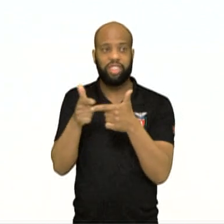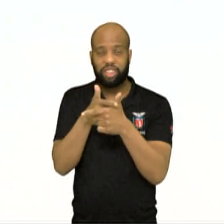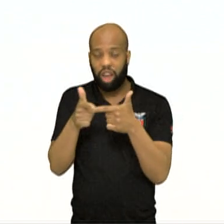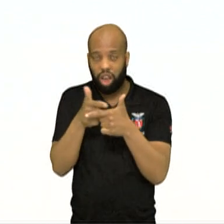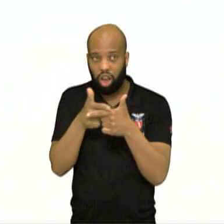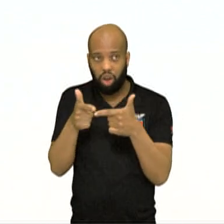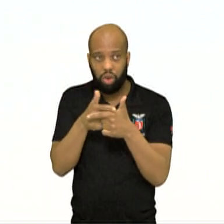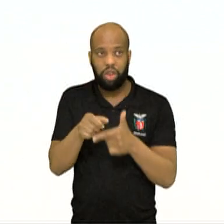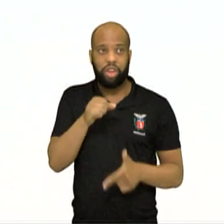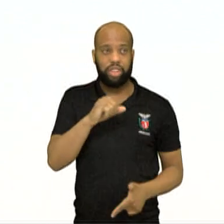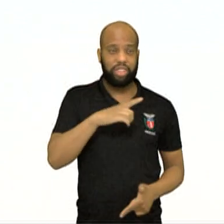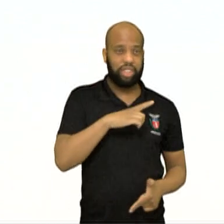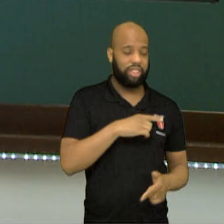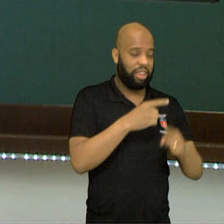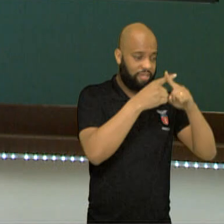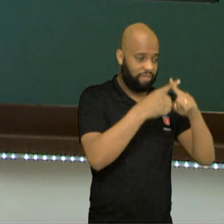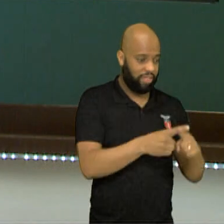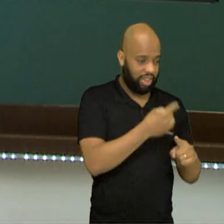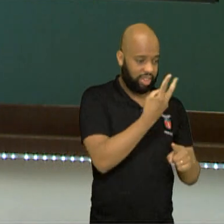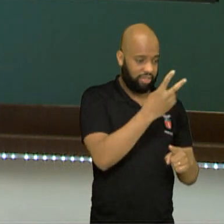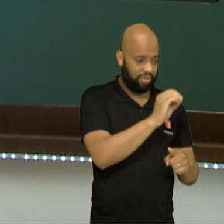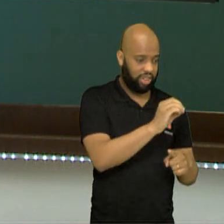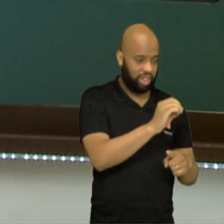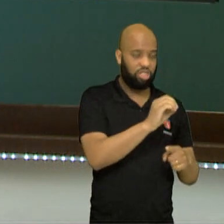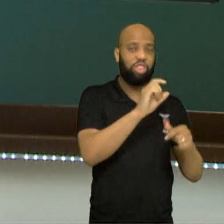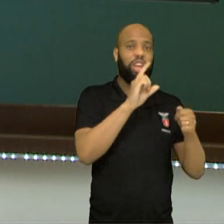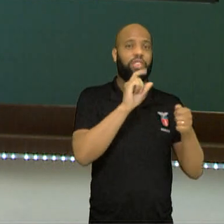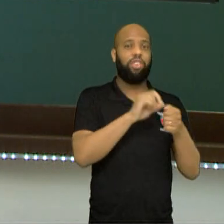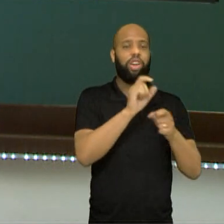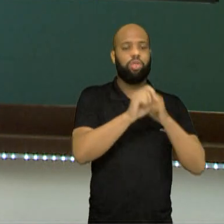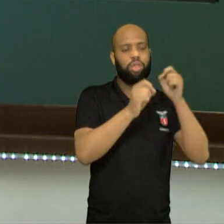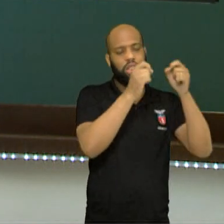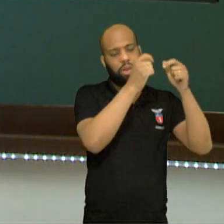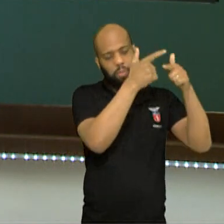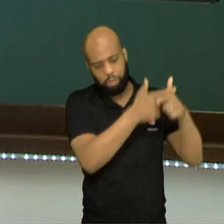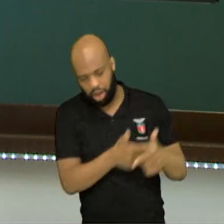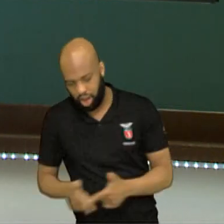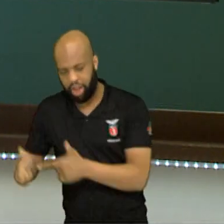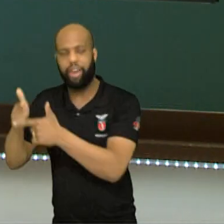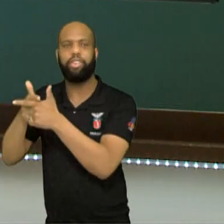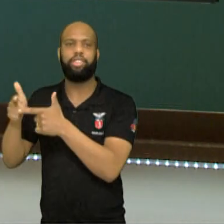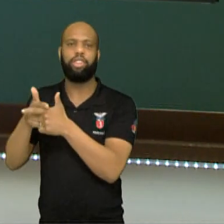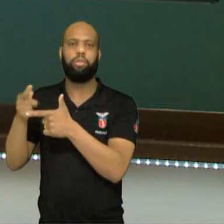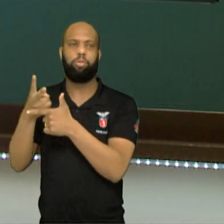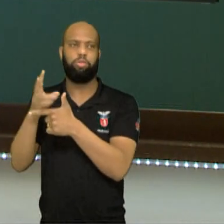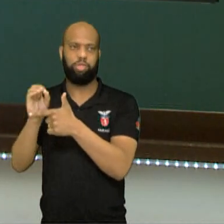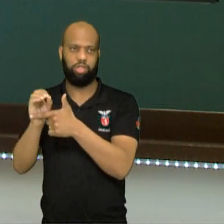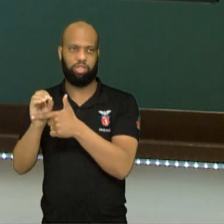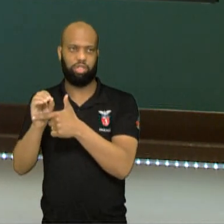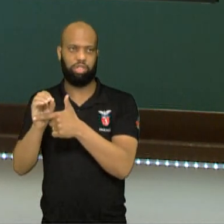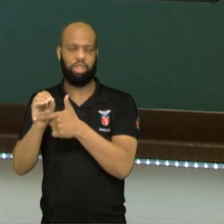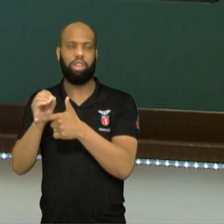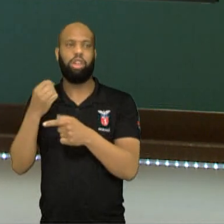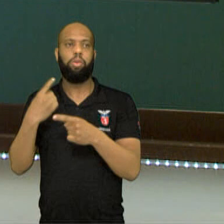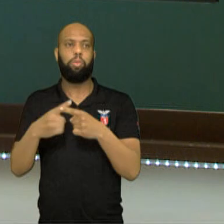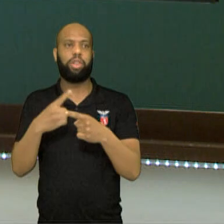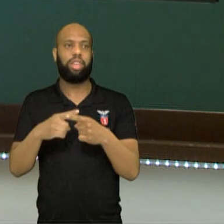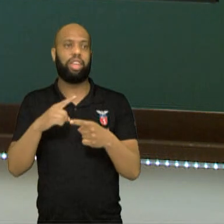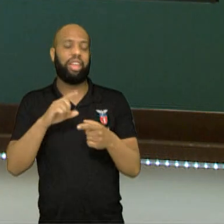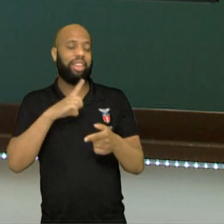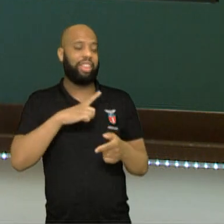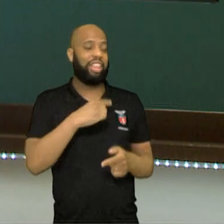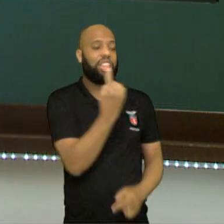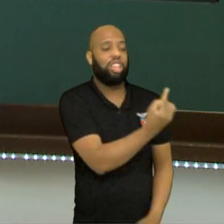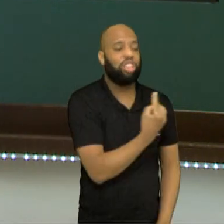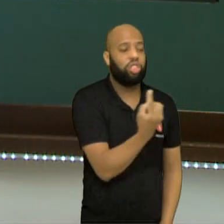multiplicativo. Se eu estou multiplicando por 20, aqui tinha que estar multiplicado por 20 também, certo? Como eu preciso tirar esse 20 da frente